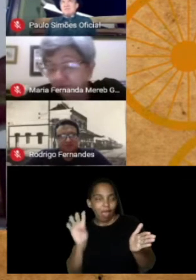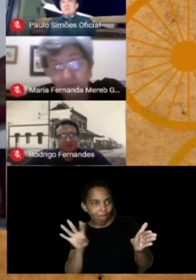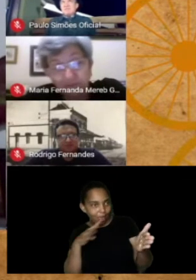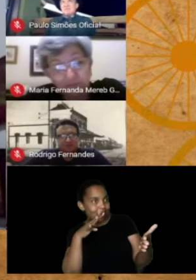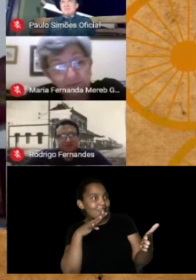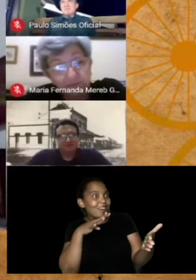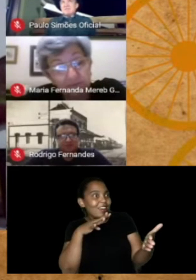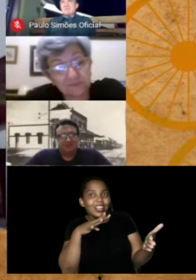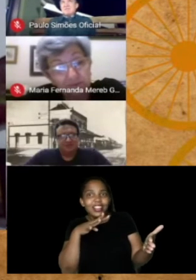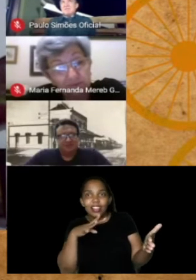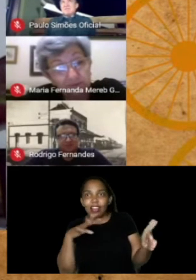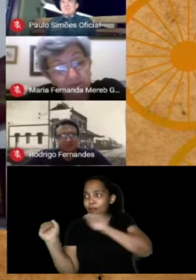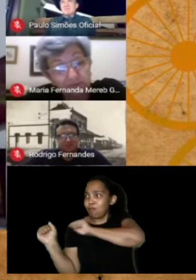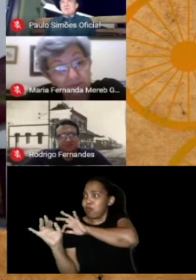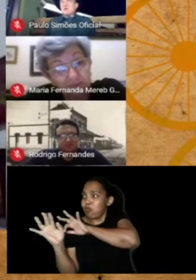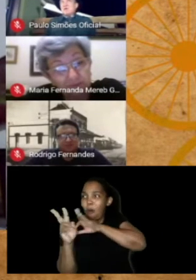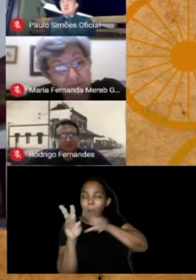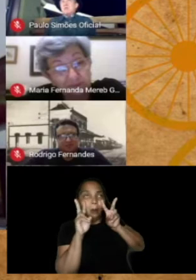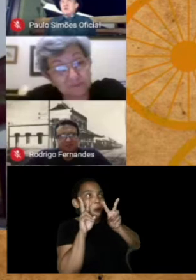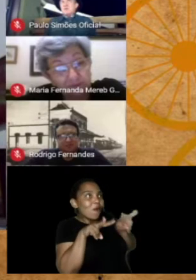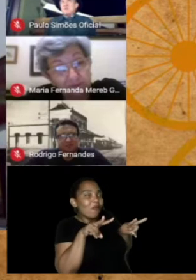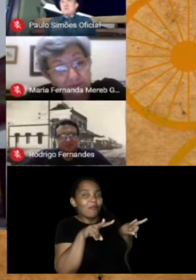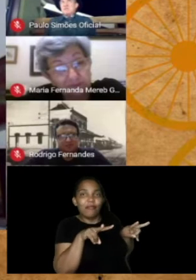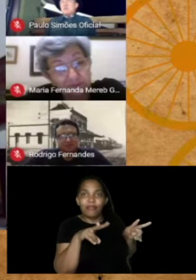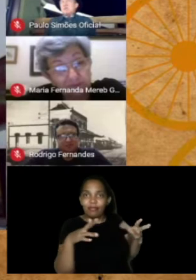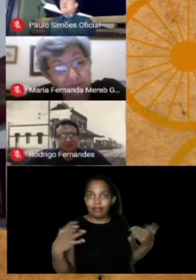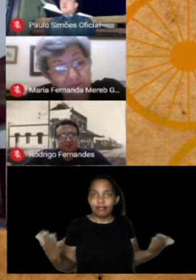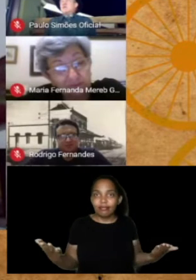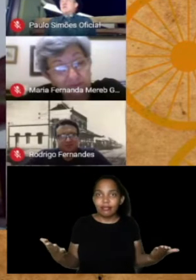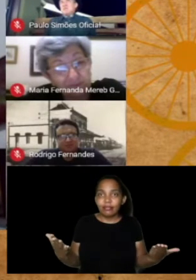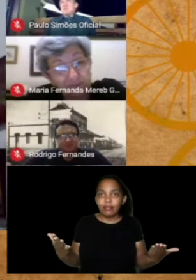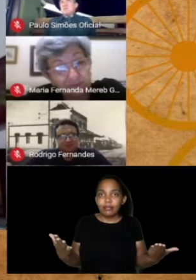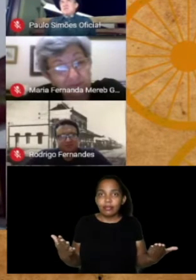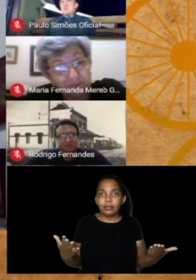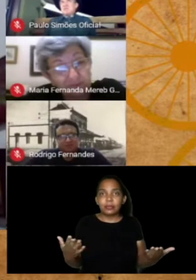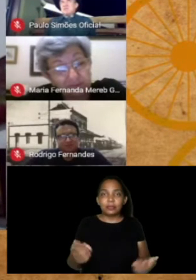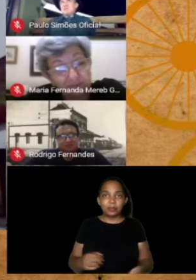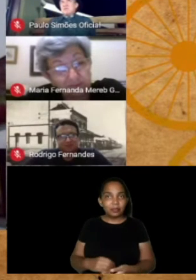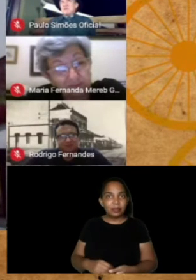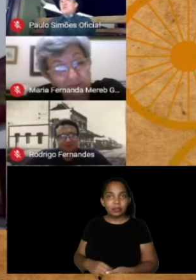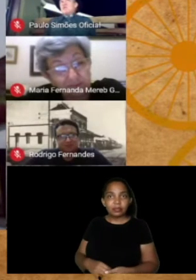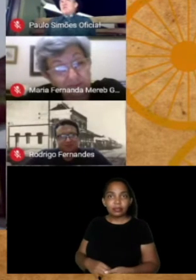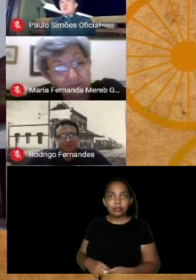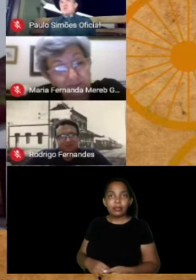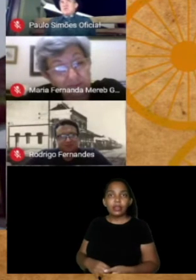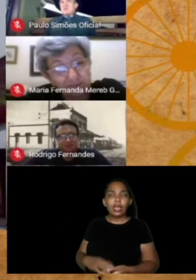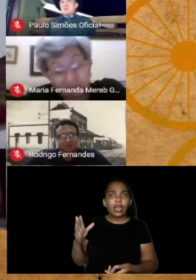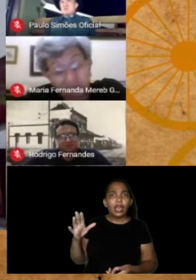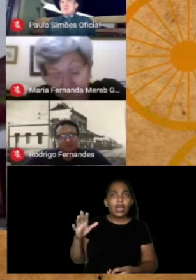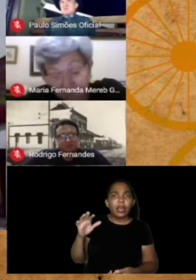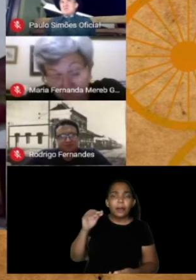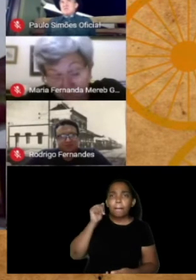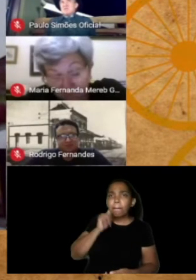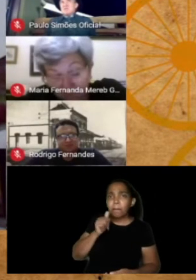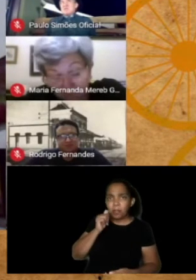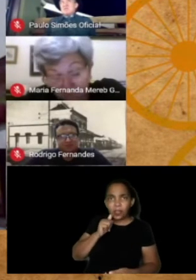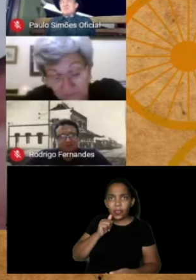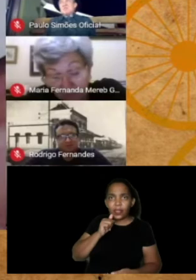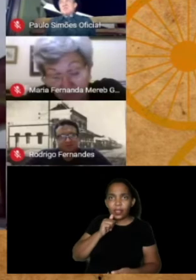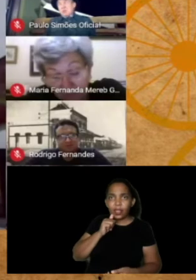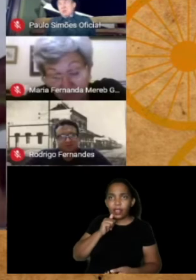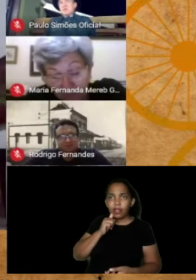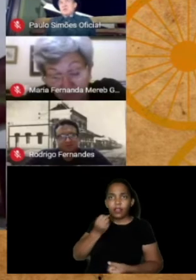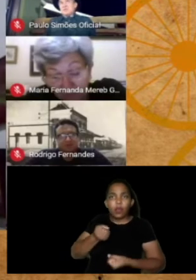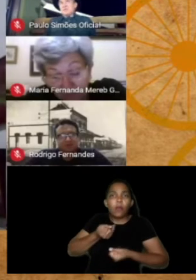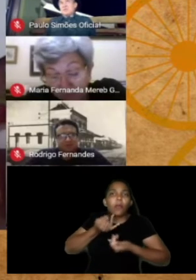chegar. A poesia da Flora, que a Bazé recita, é muito isso. Que tenho